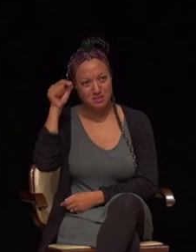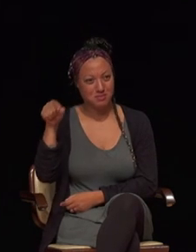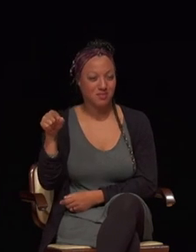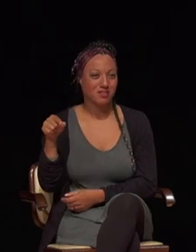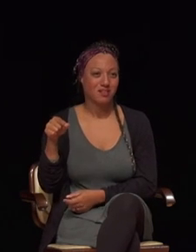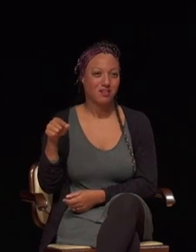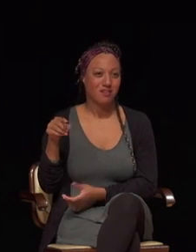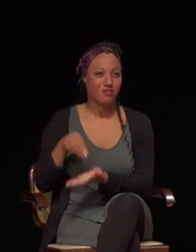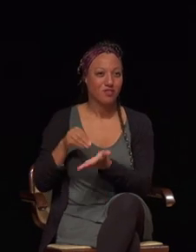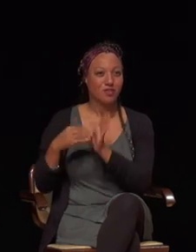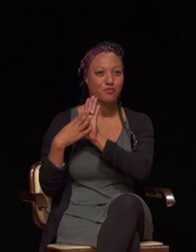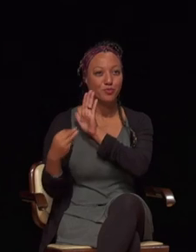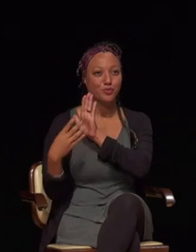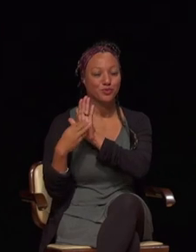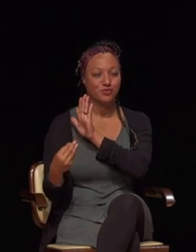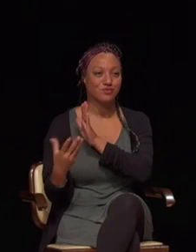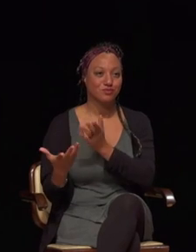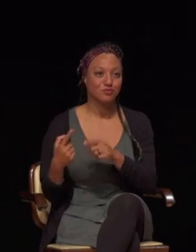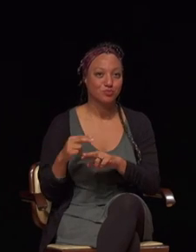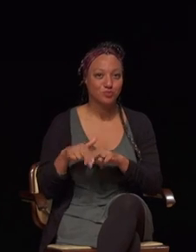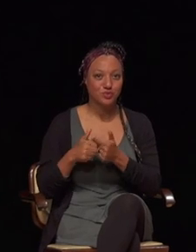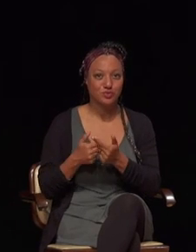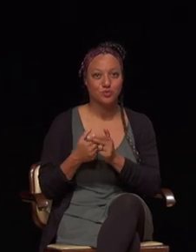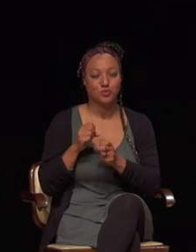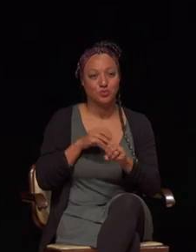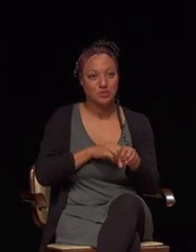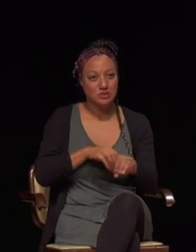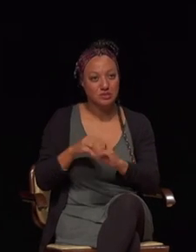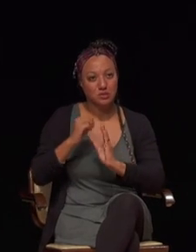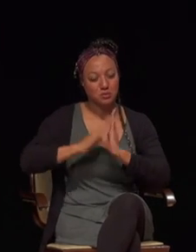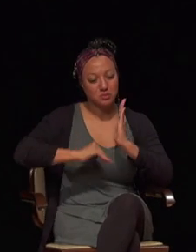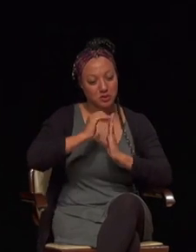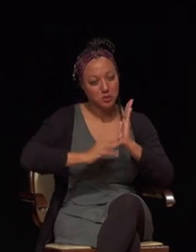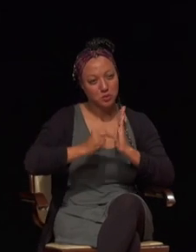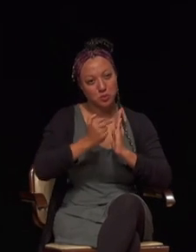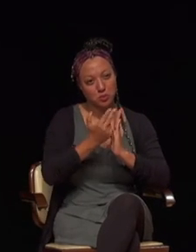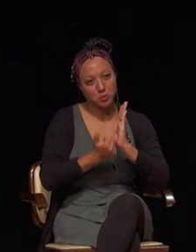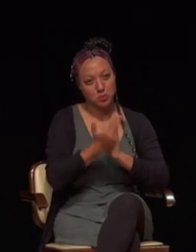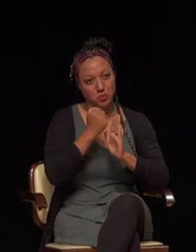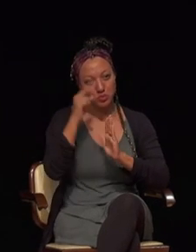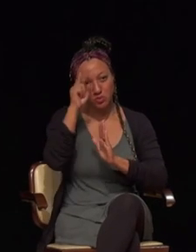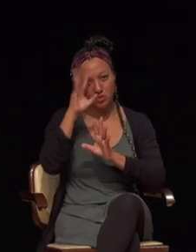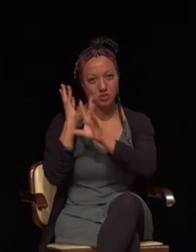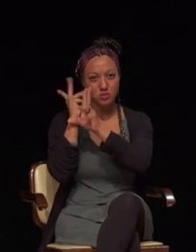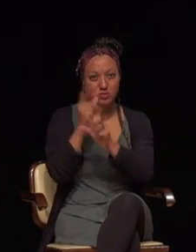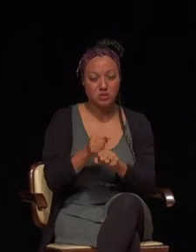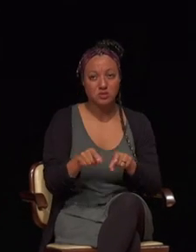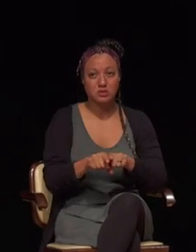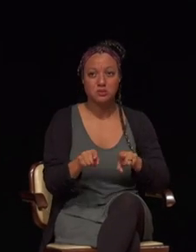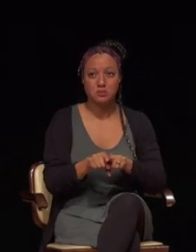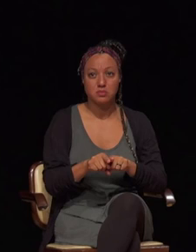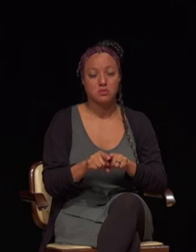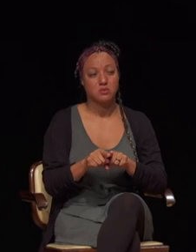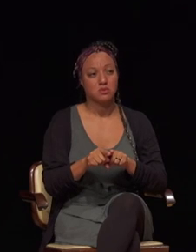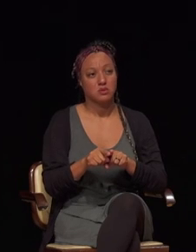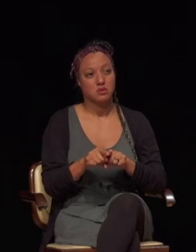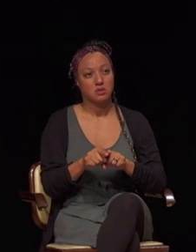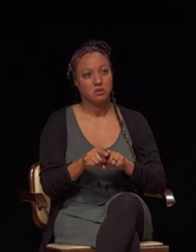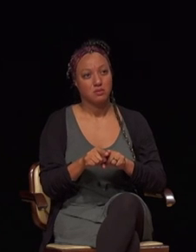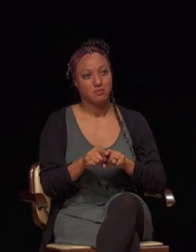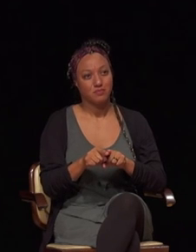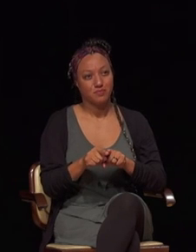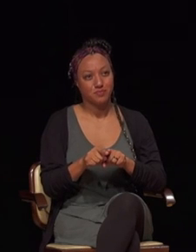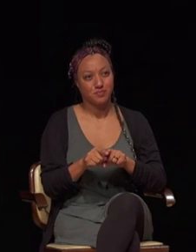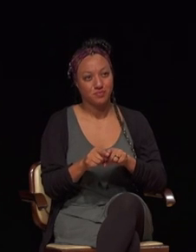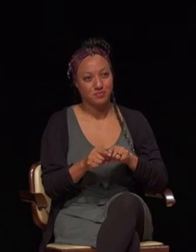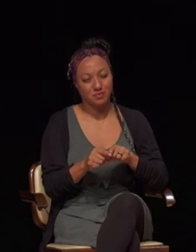sua vez no modelo das academias então no ensino de pintura Histórica no ensino de pintura de de de gênero que